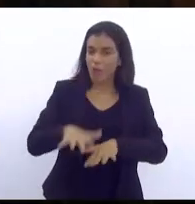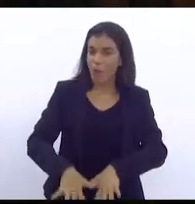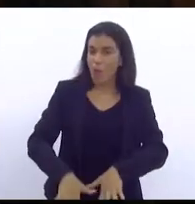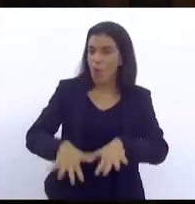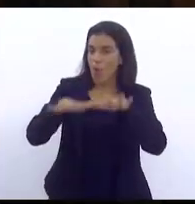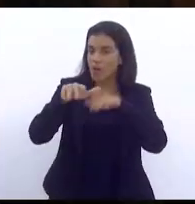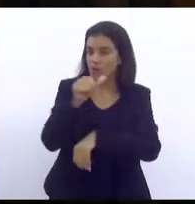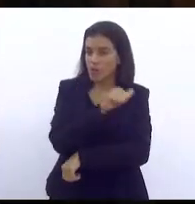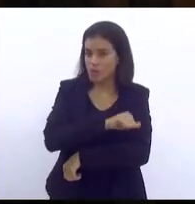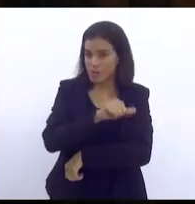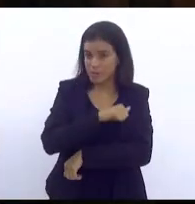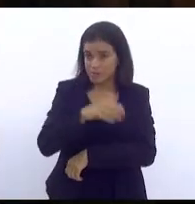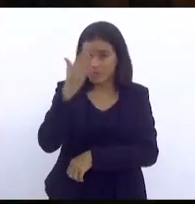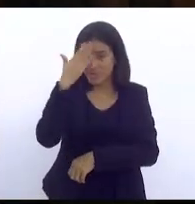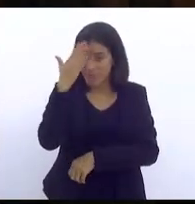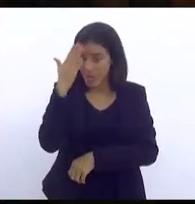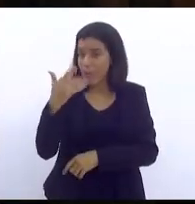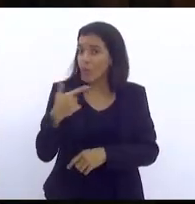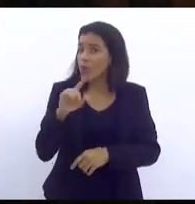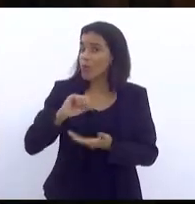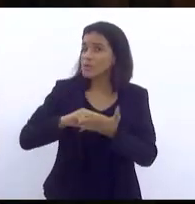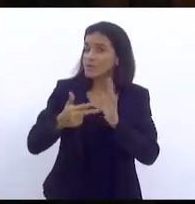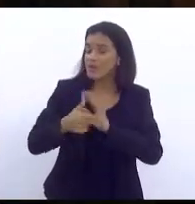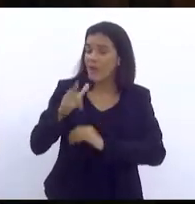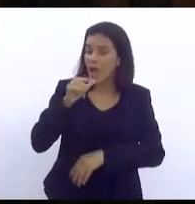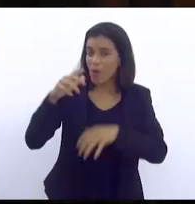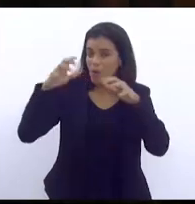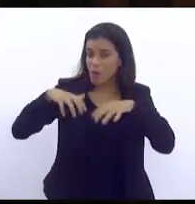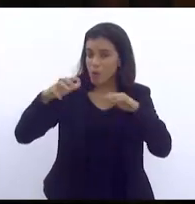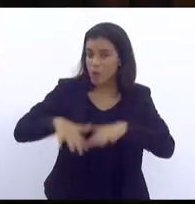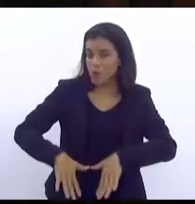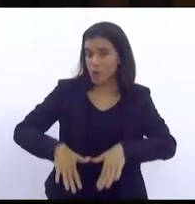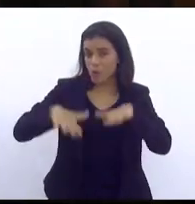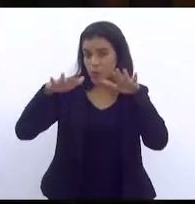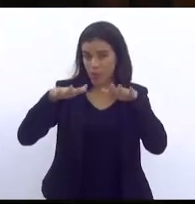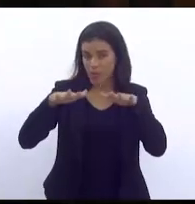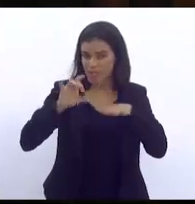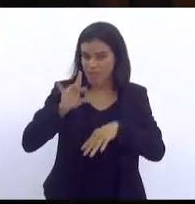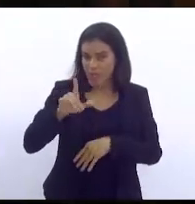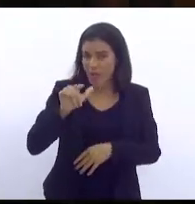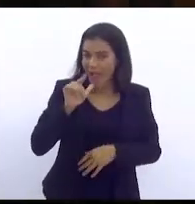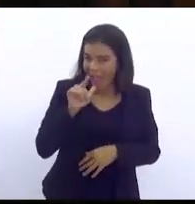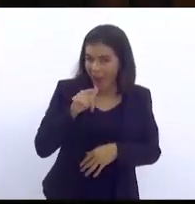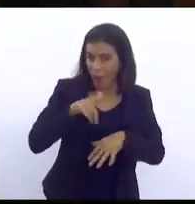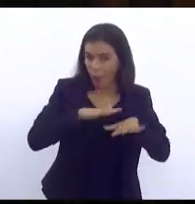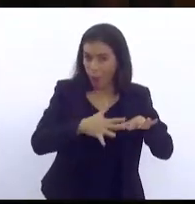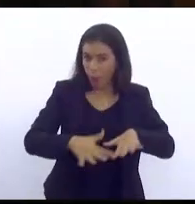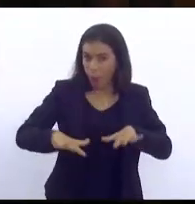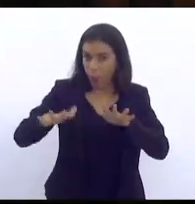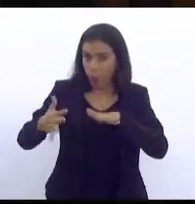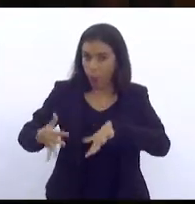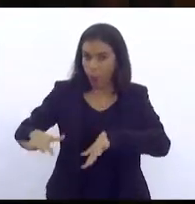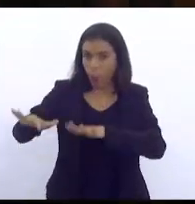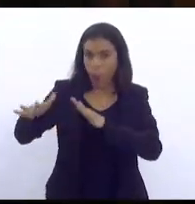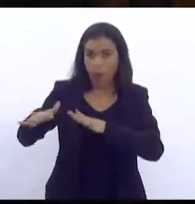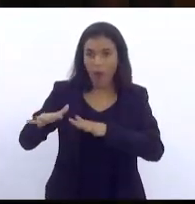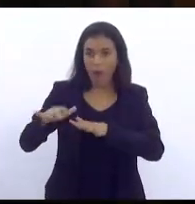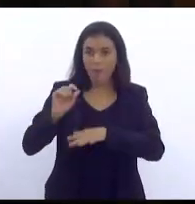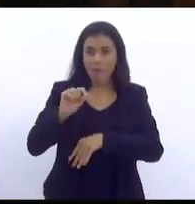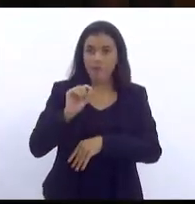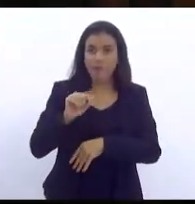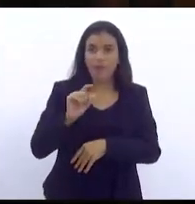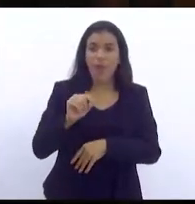Rio de Janeiro sabe o que que é inundação do Rio de Janeiro não é só o mar de águas é um mar de